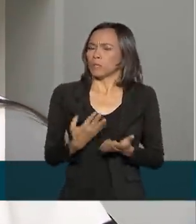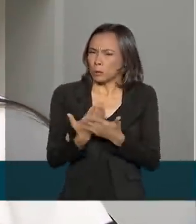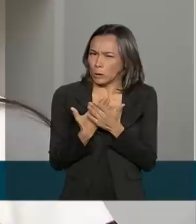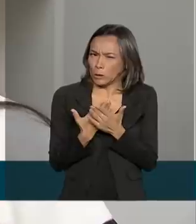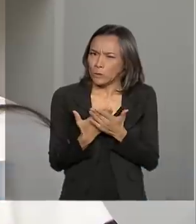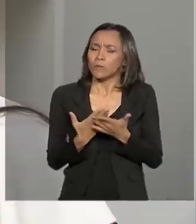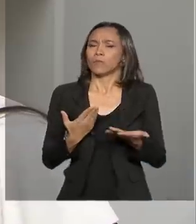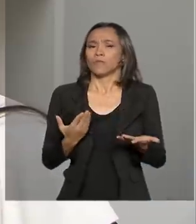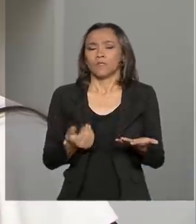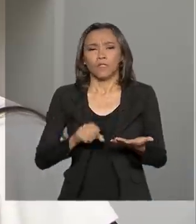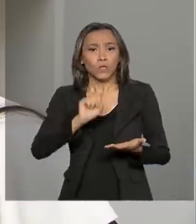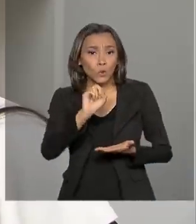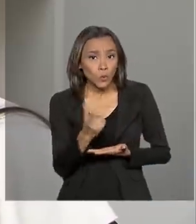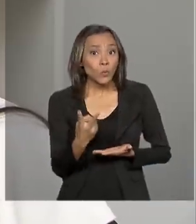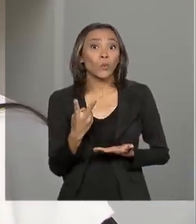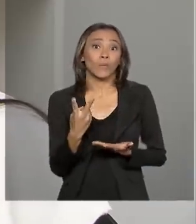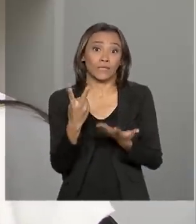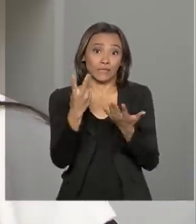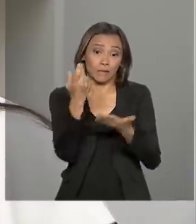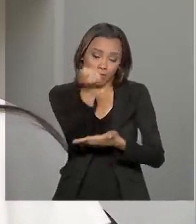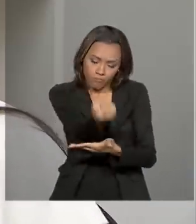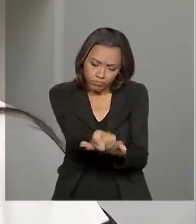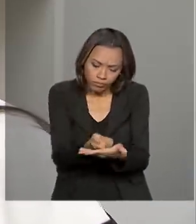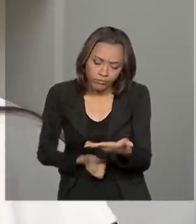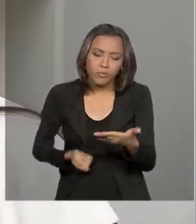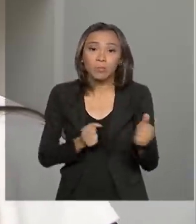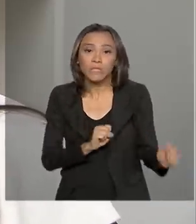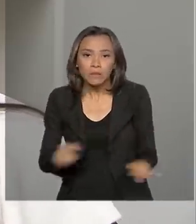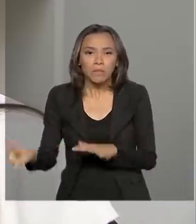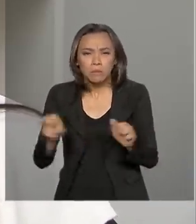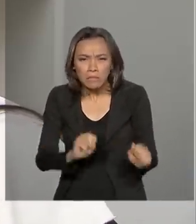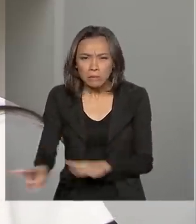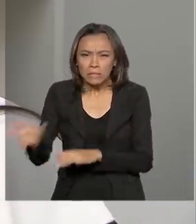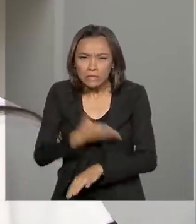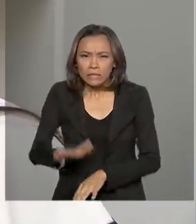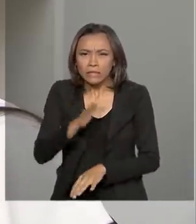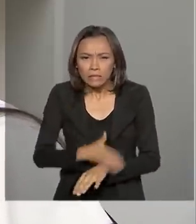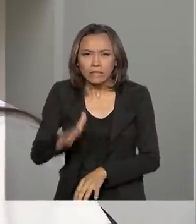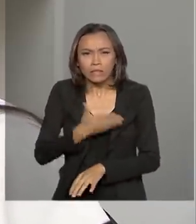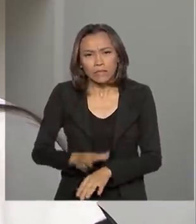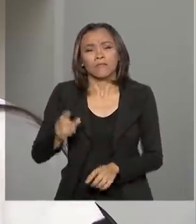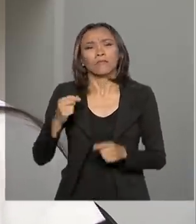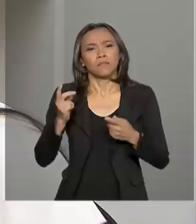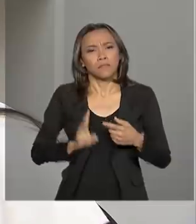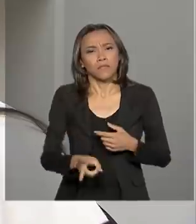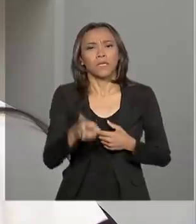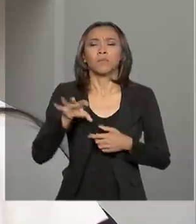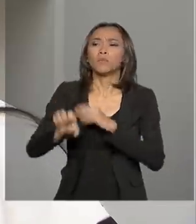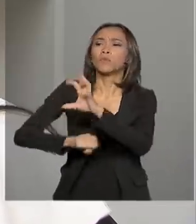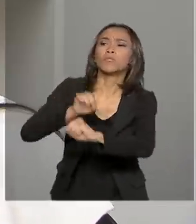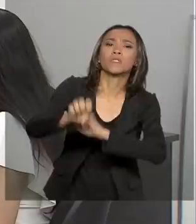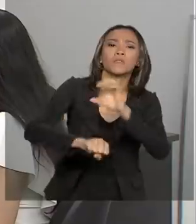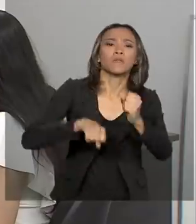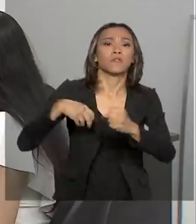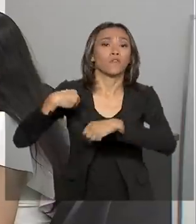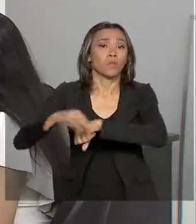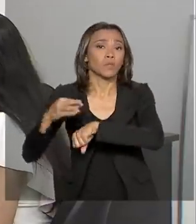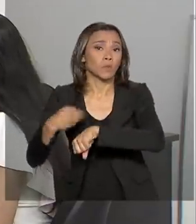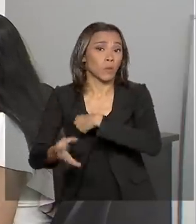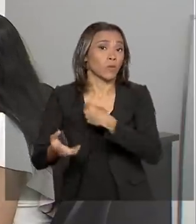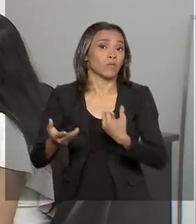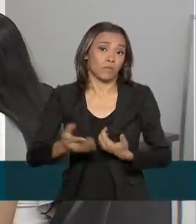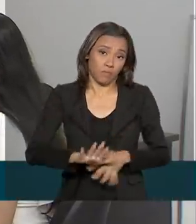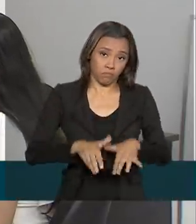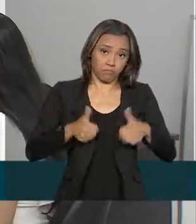pelo menos duas redações por semana e sempre indo atrás de repertório para usar, de informações. Com as